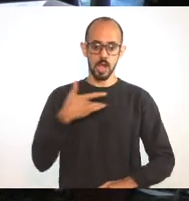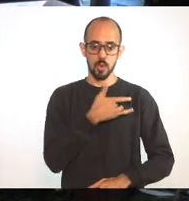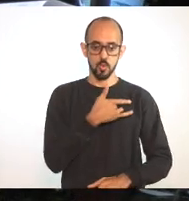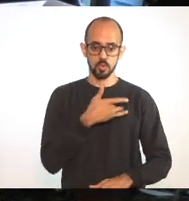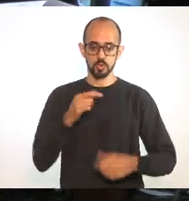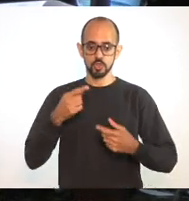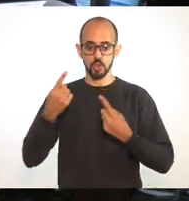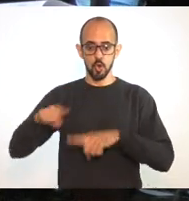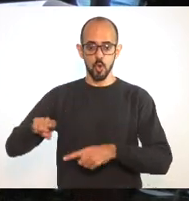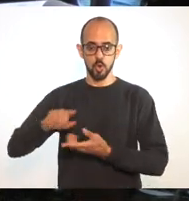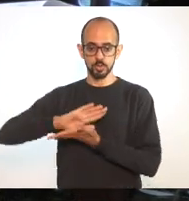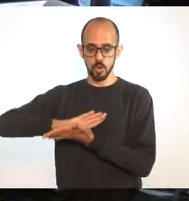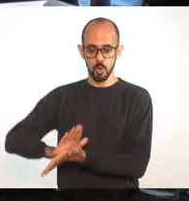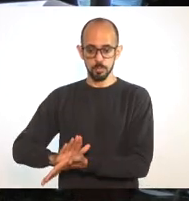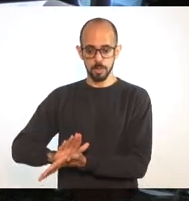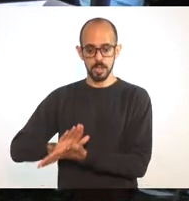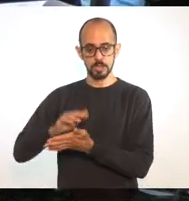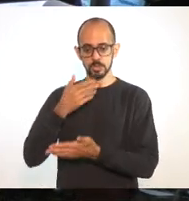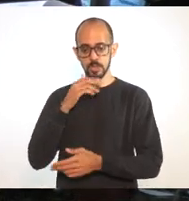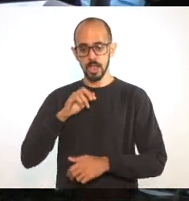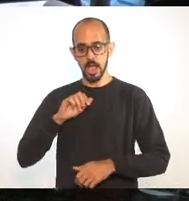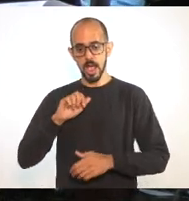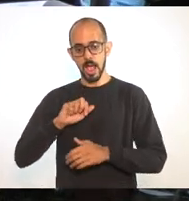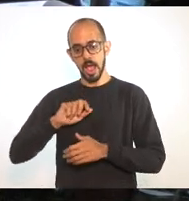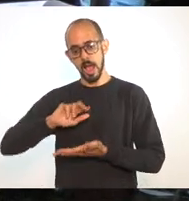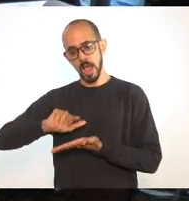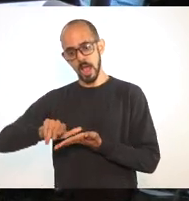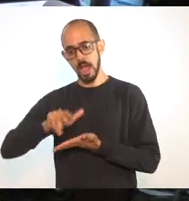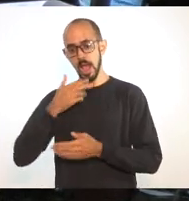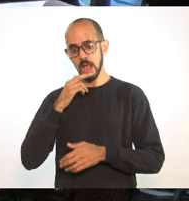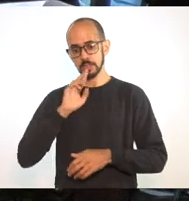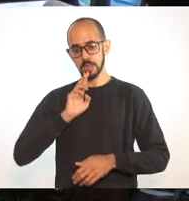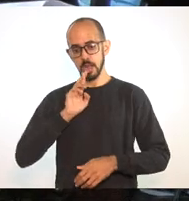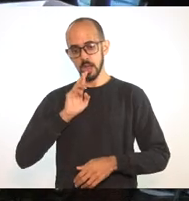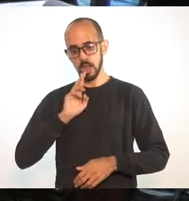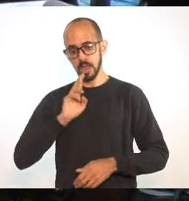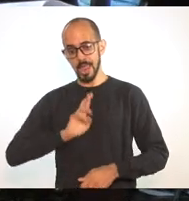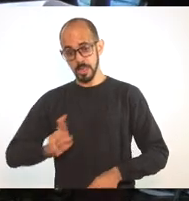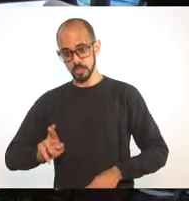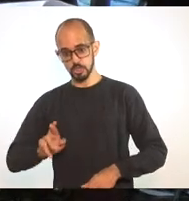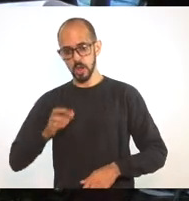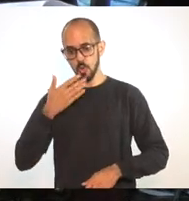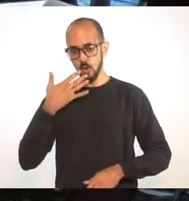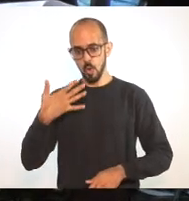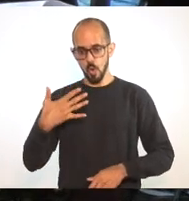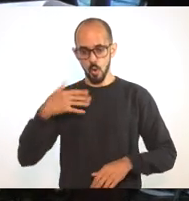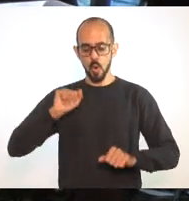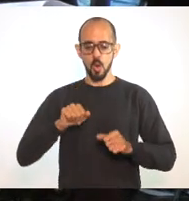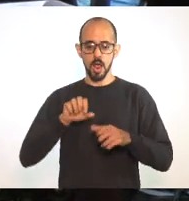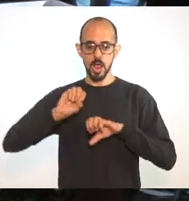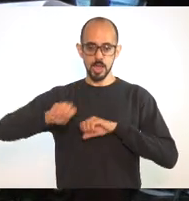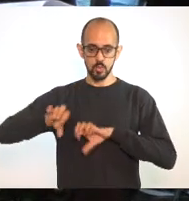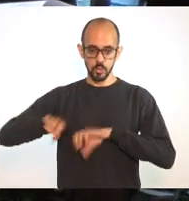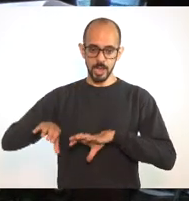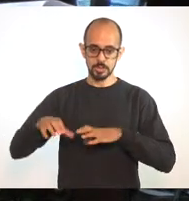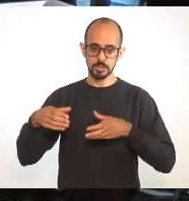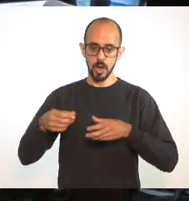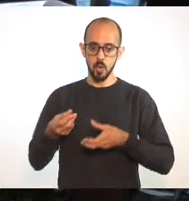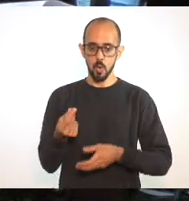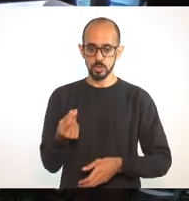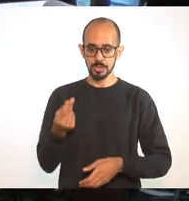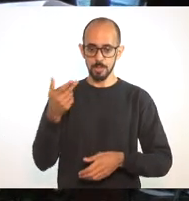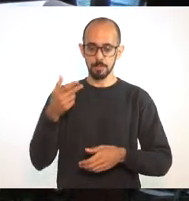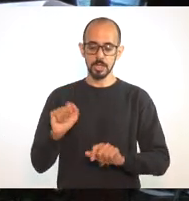Discriminações e Preconceito de Raça, Cor, Etnia, Religião e Procedência Nacional, de Educação e de Orçamento,